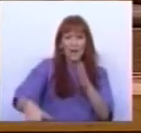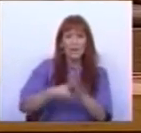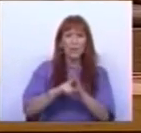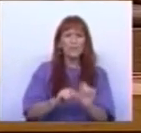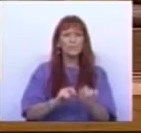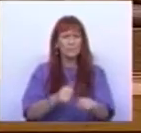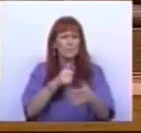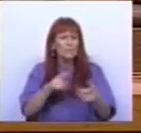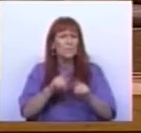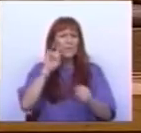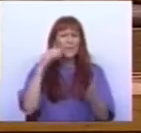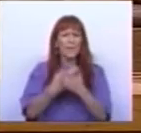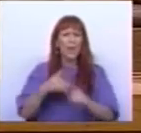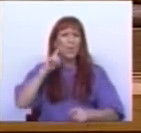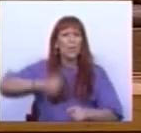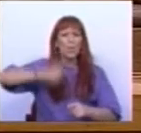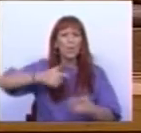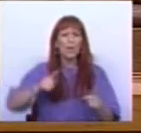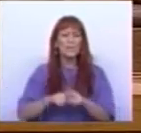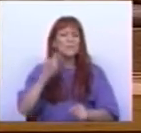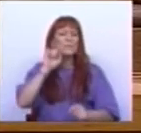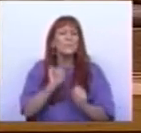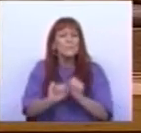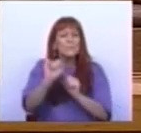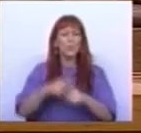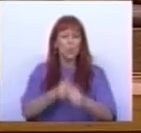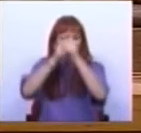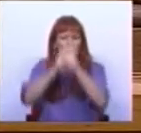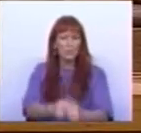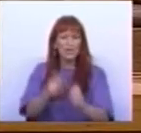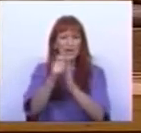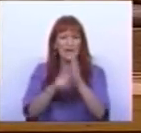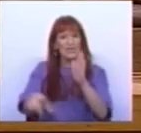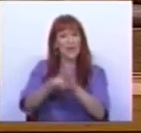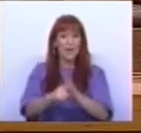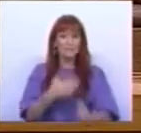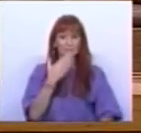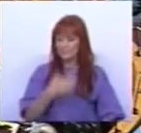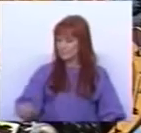equilibrada e que garante o essencial, a segurança e o cumprimento dos critérios legais.